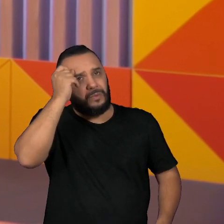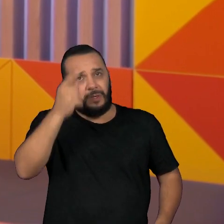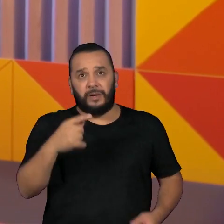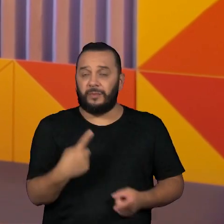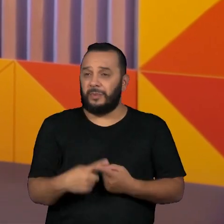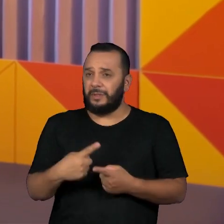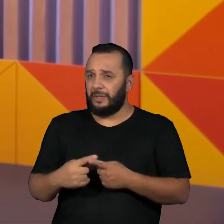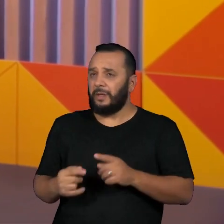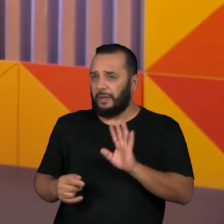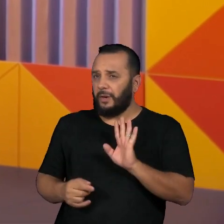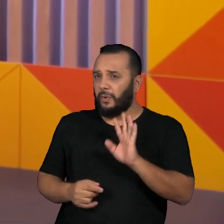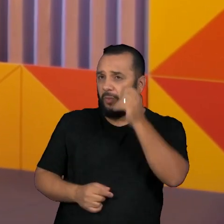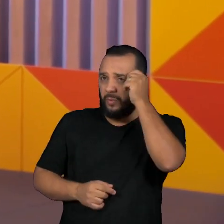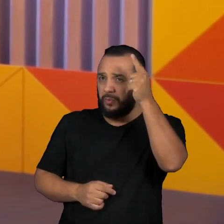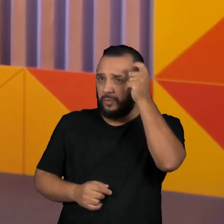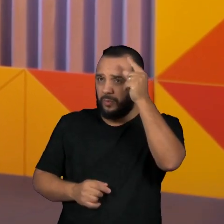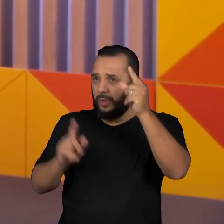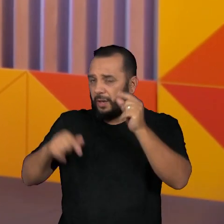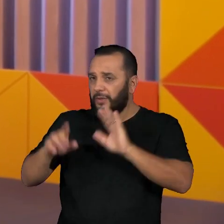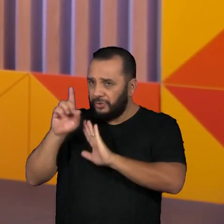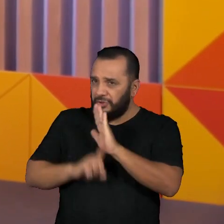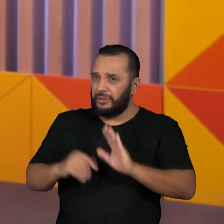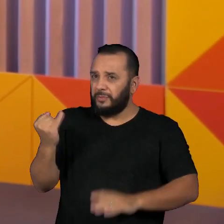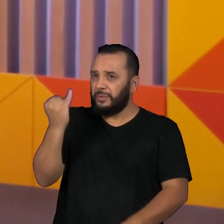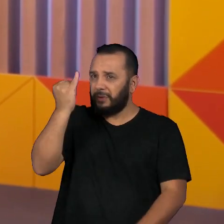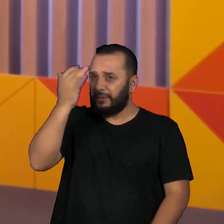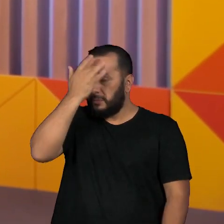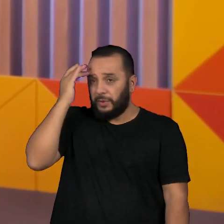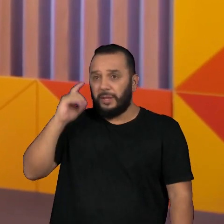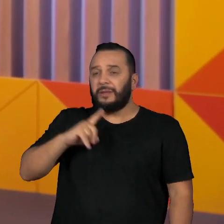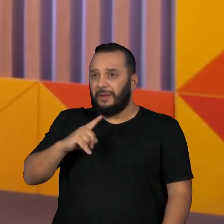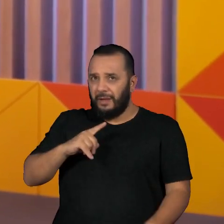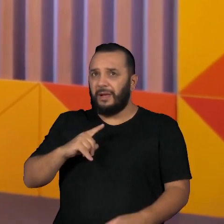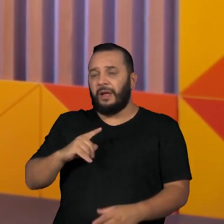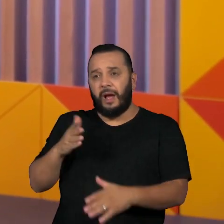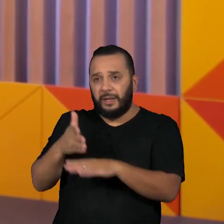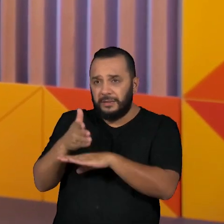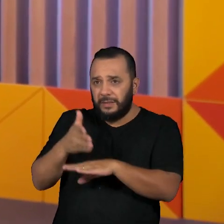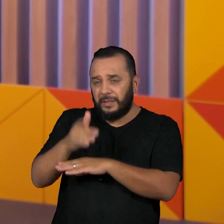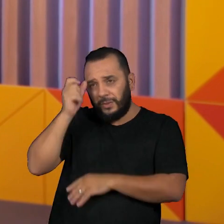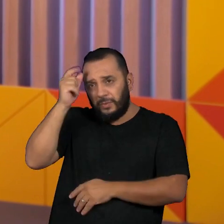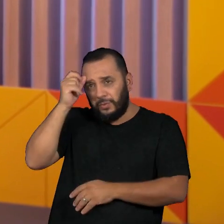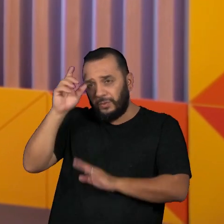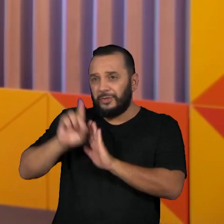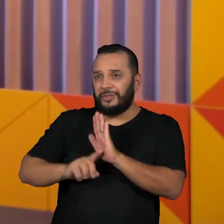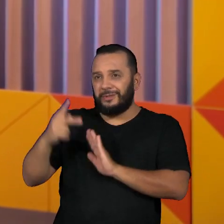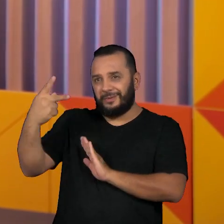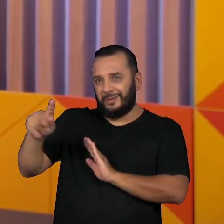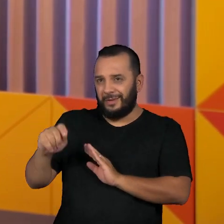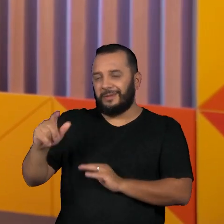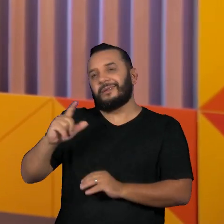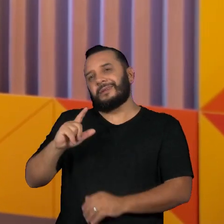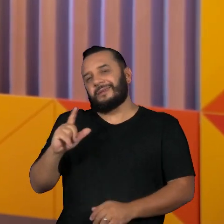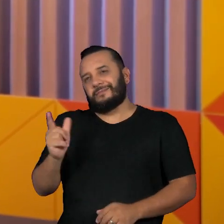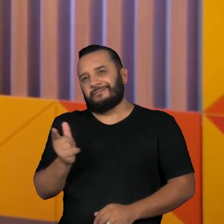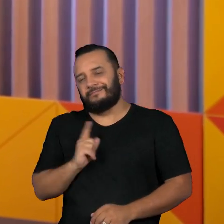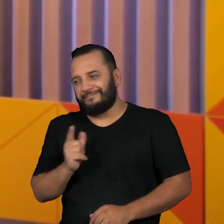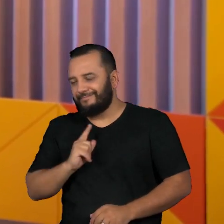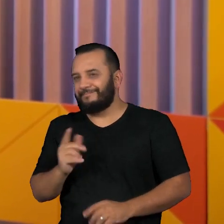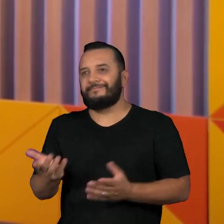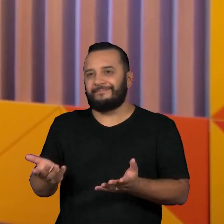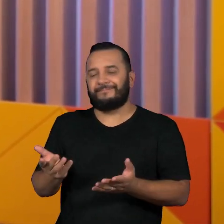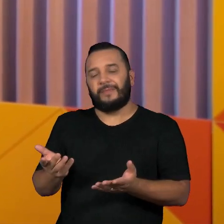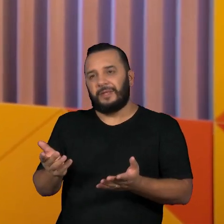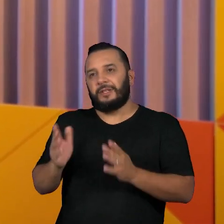direito fundamental, né? Então, a gente quer garantir que as pessoas tenham acesso à cultura que é direito delas. Então, através de equipamentos, mas também